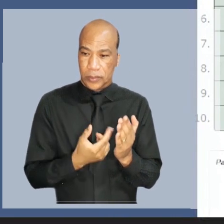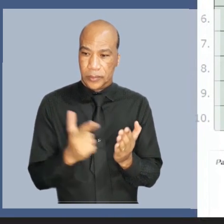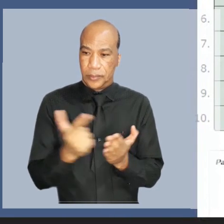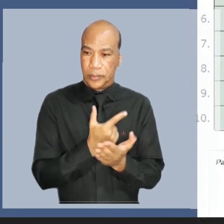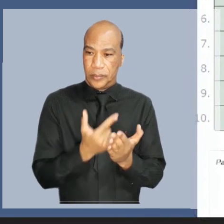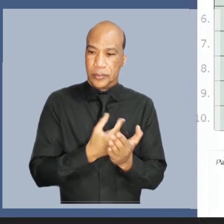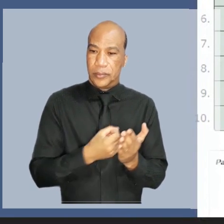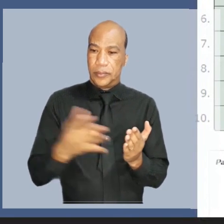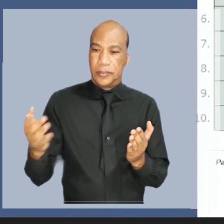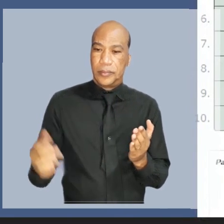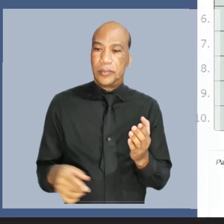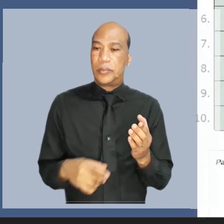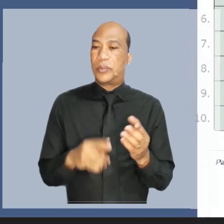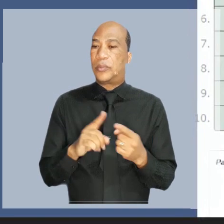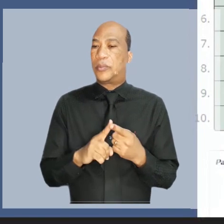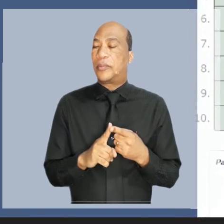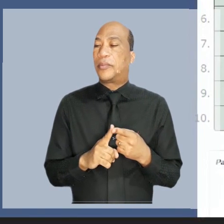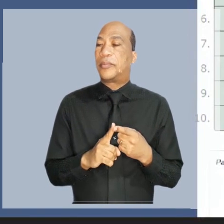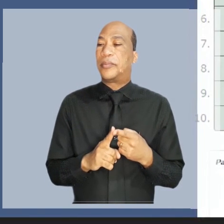Dr. Ademir